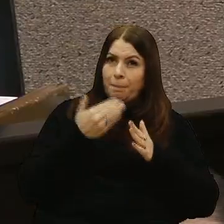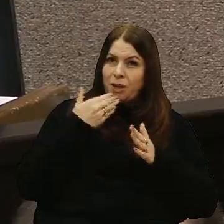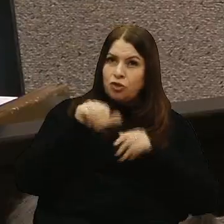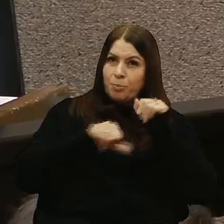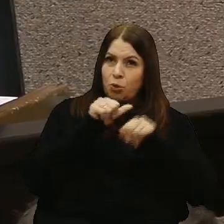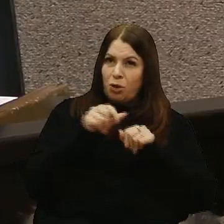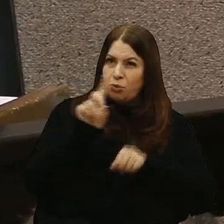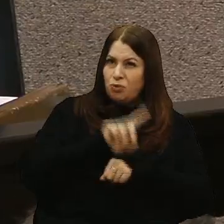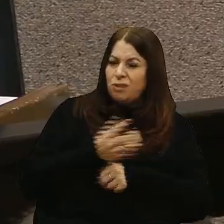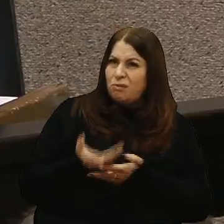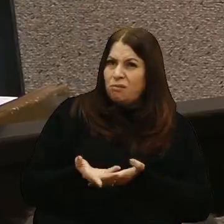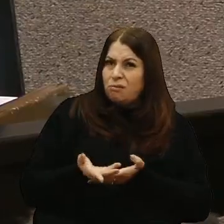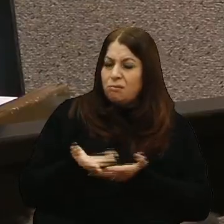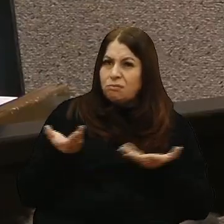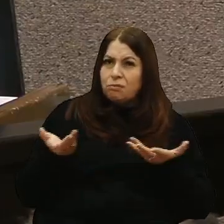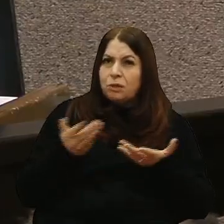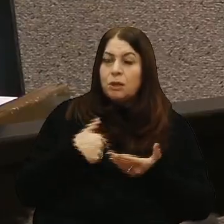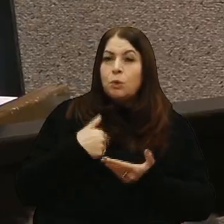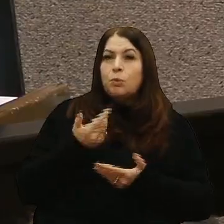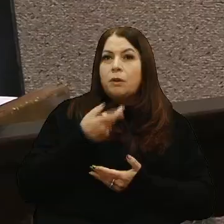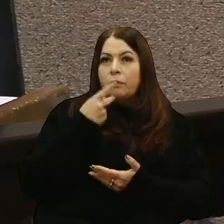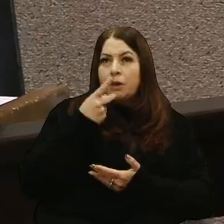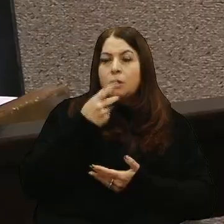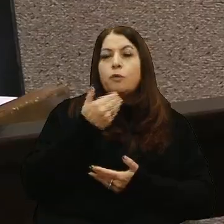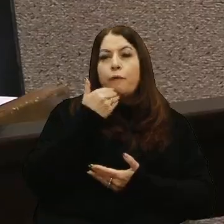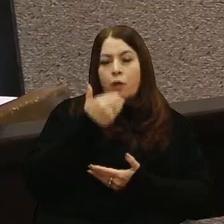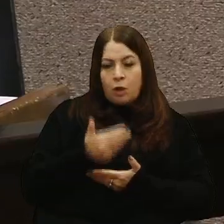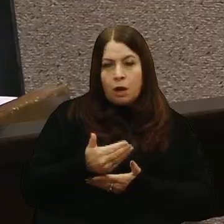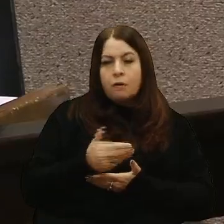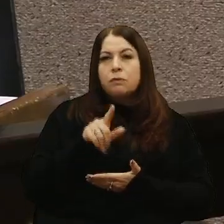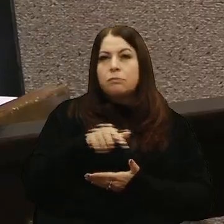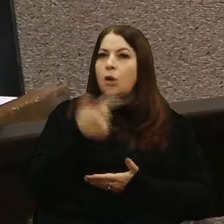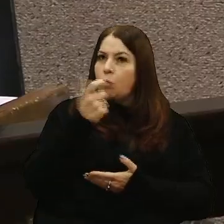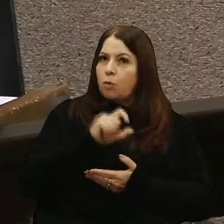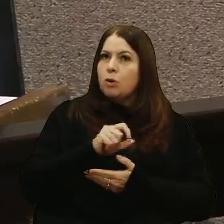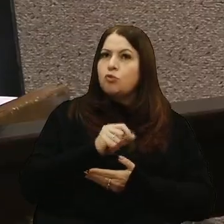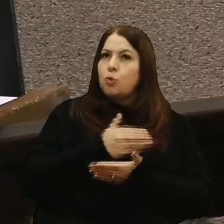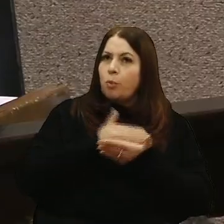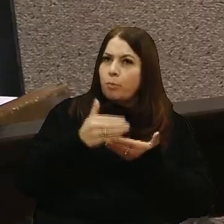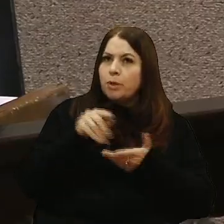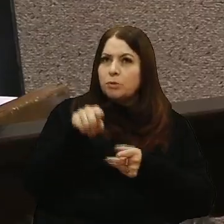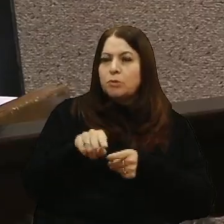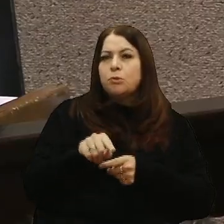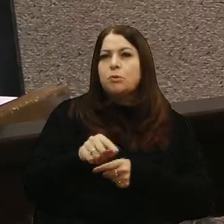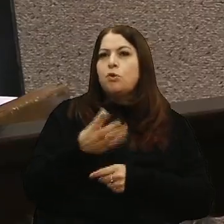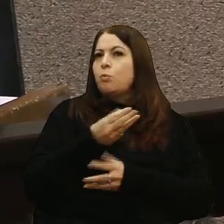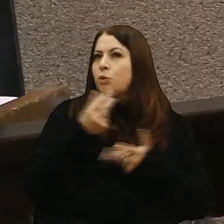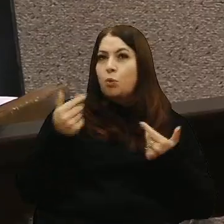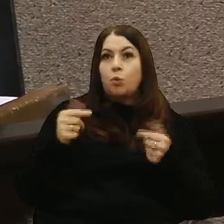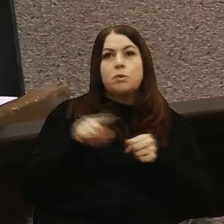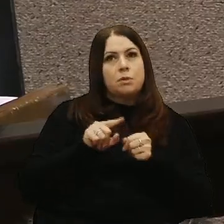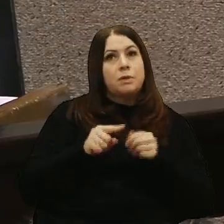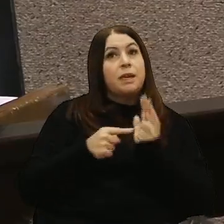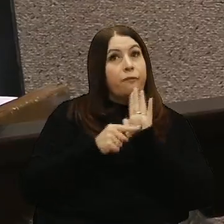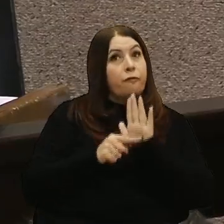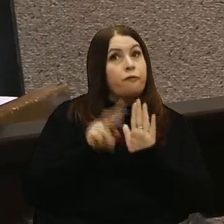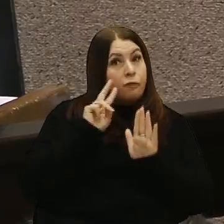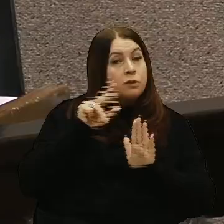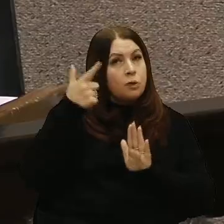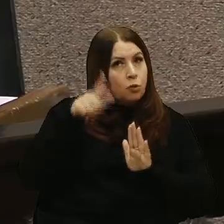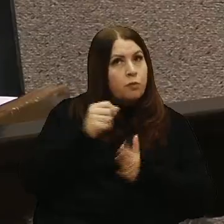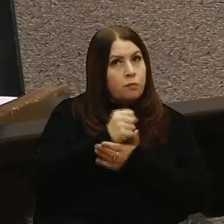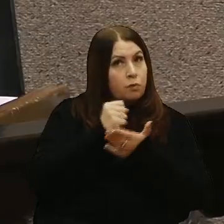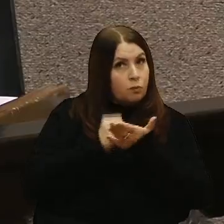de vistas. Então, eu quero me dizer que sou favorável, acho que é o pontapé inicial, acho que muita coisa tem que ser revista nesse contrato